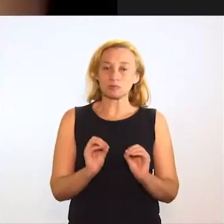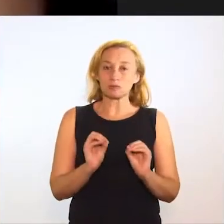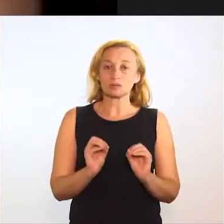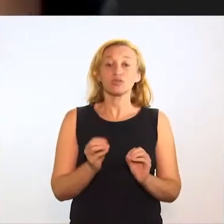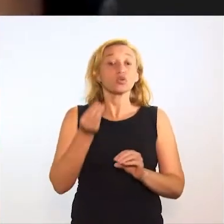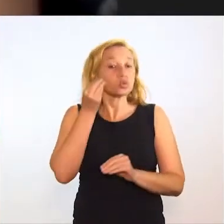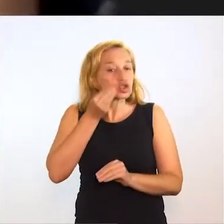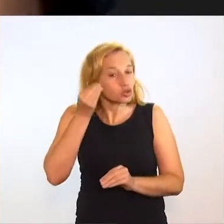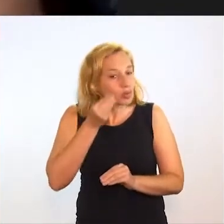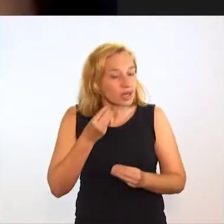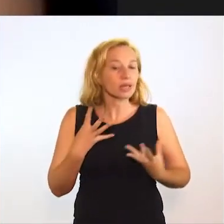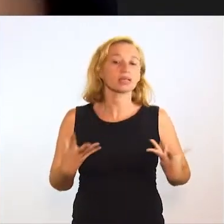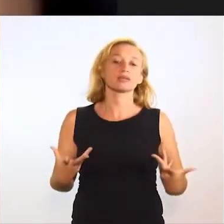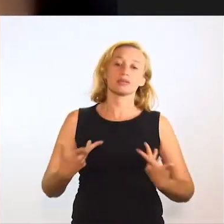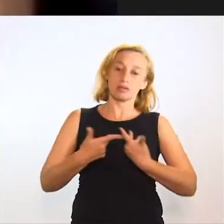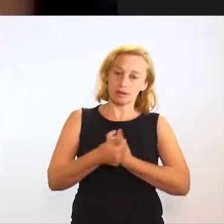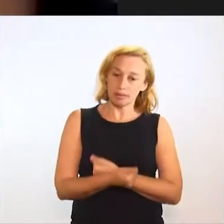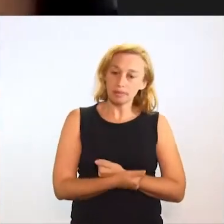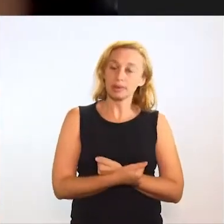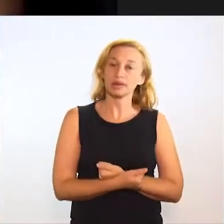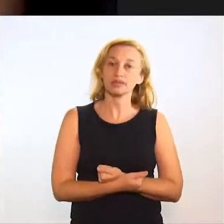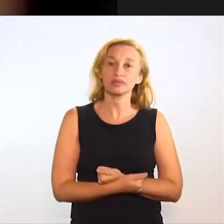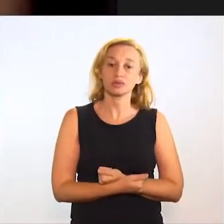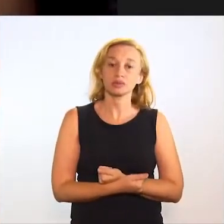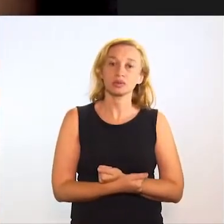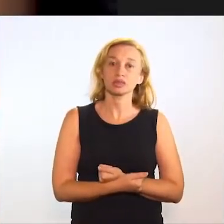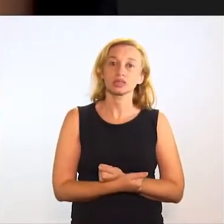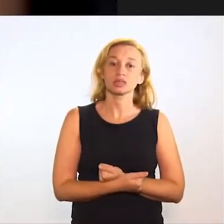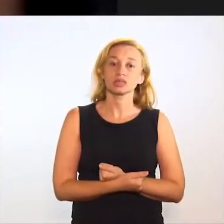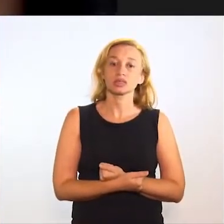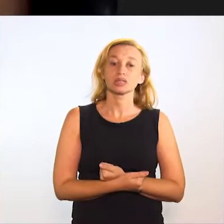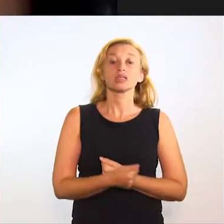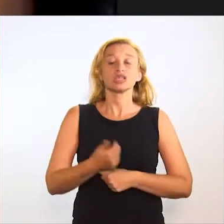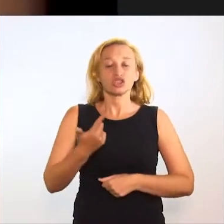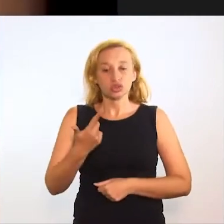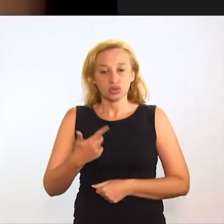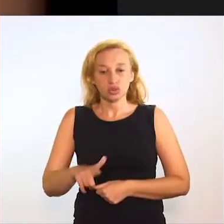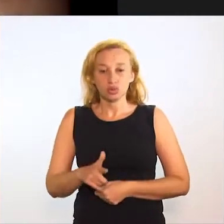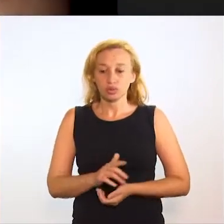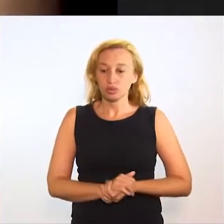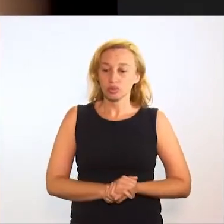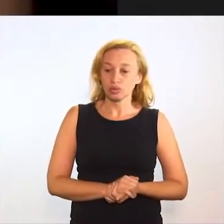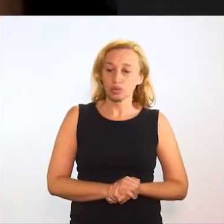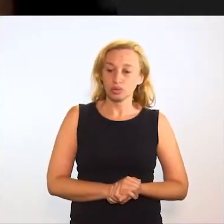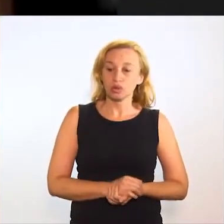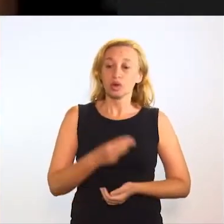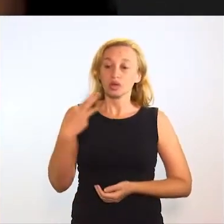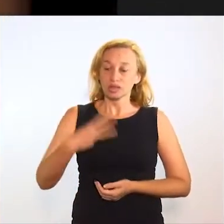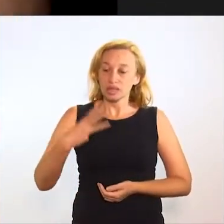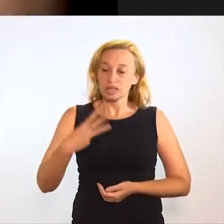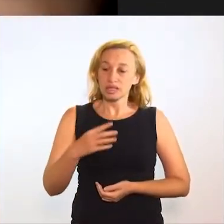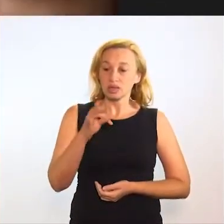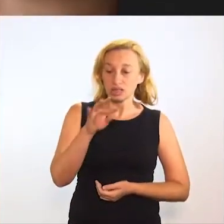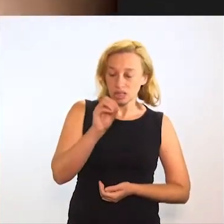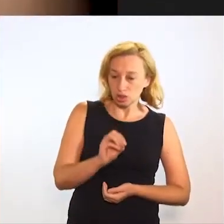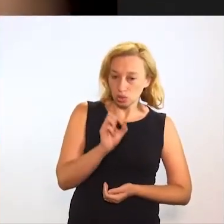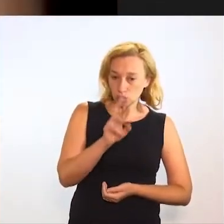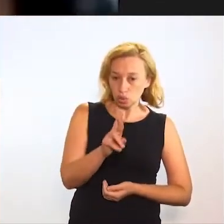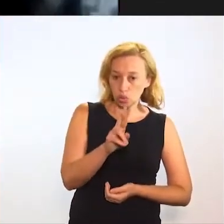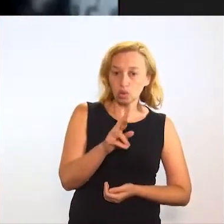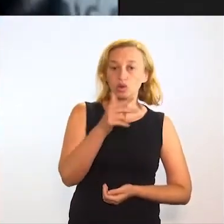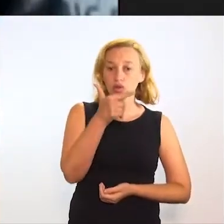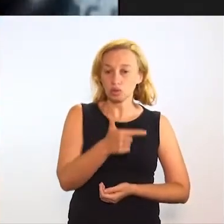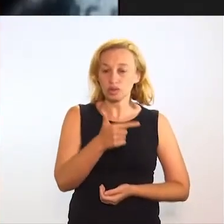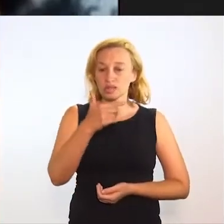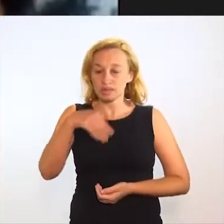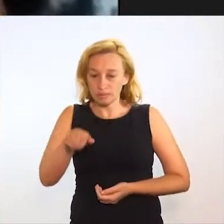né? Então, foi uma experiência bastante gratificante, e, mais uma vez, o terceiro setor e